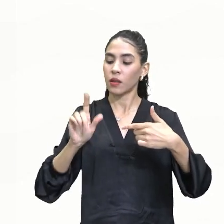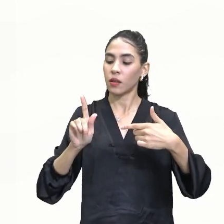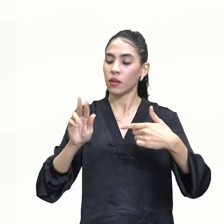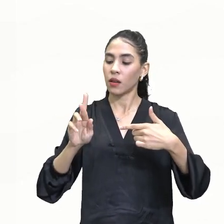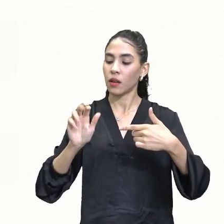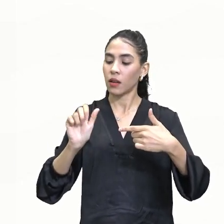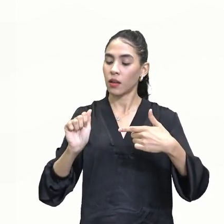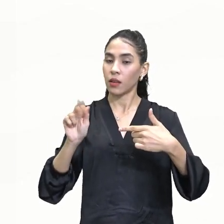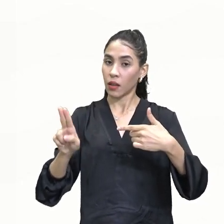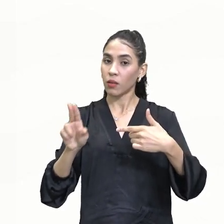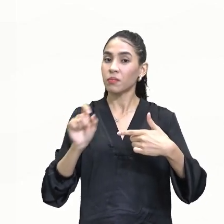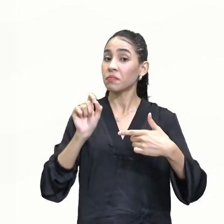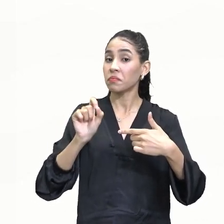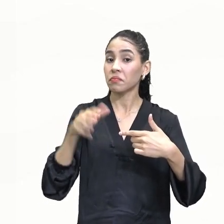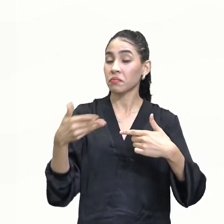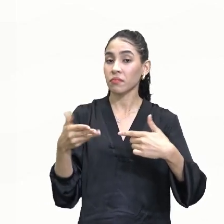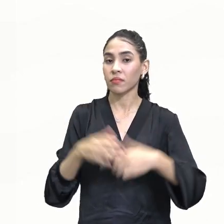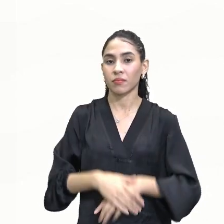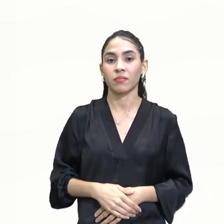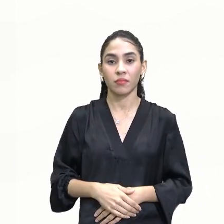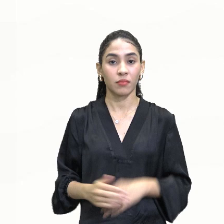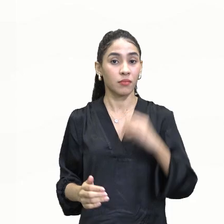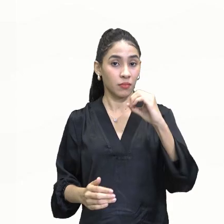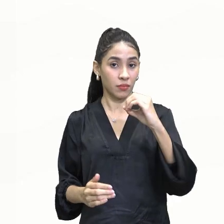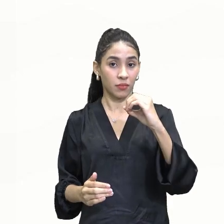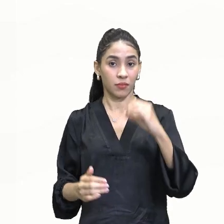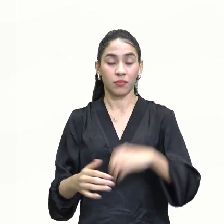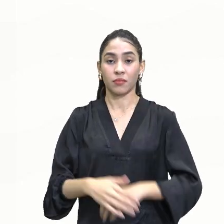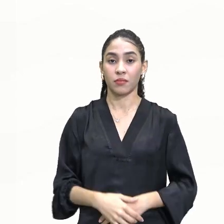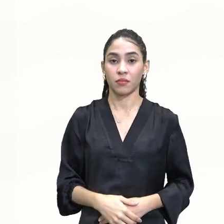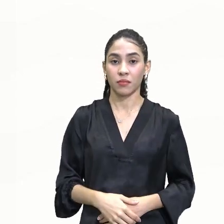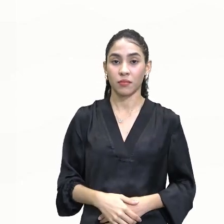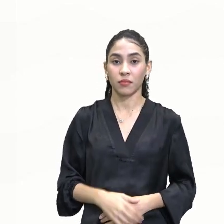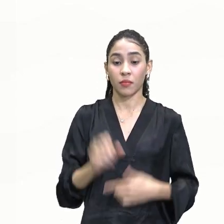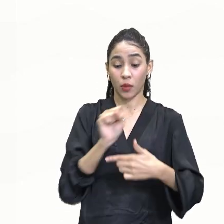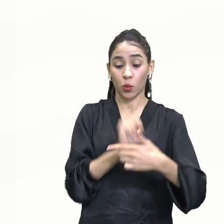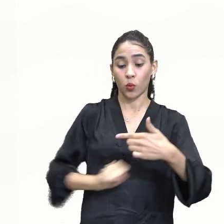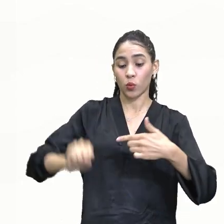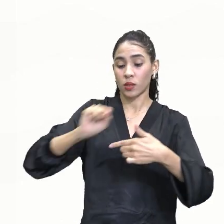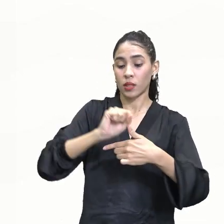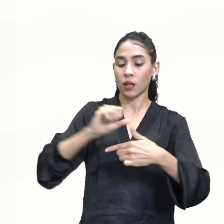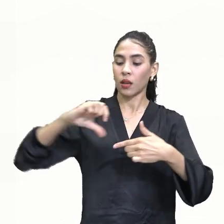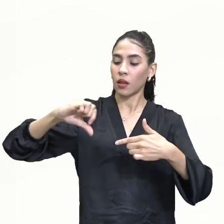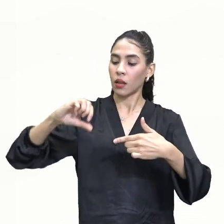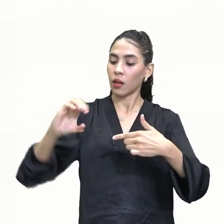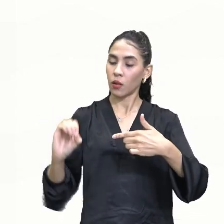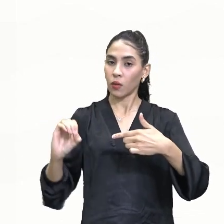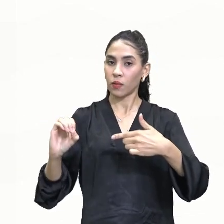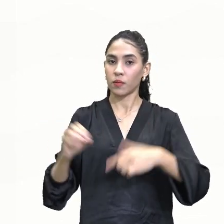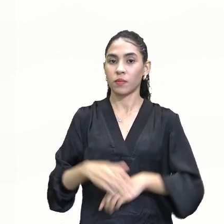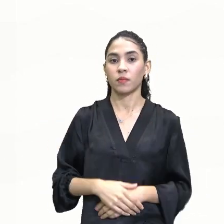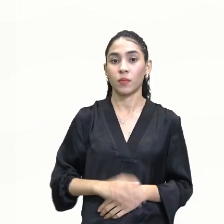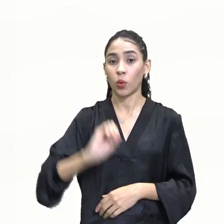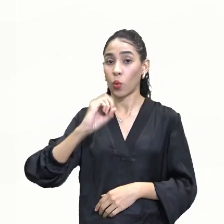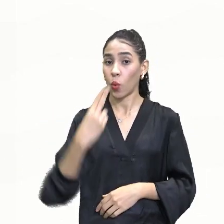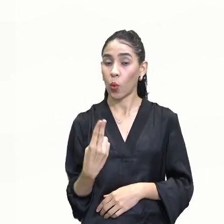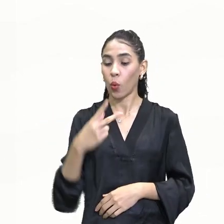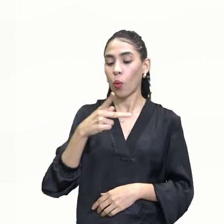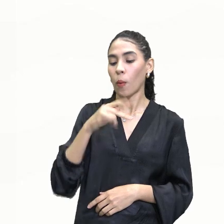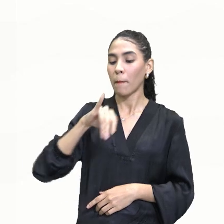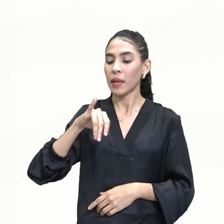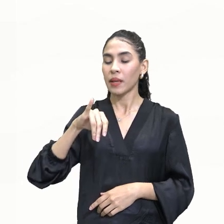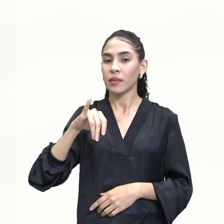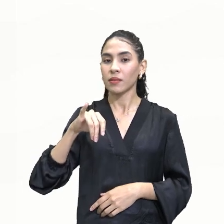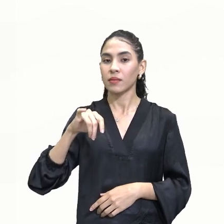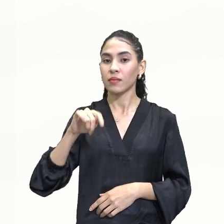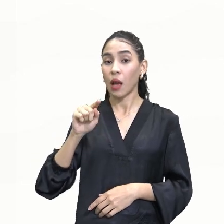aqui, quem é? É 0. Que o seno de 90, não é? Ou π sobre 2, que